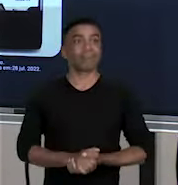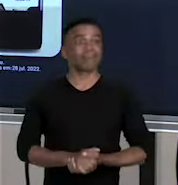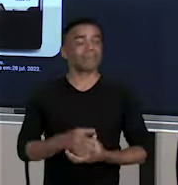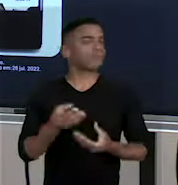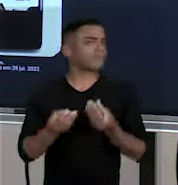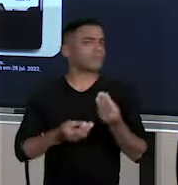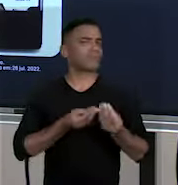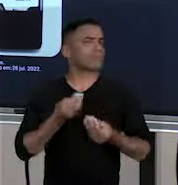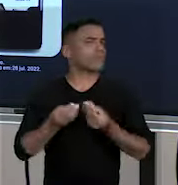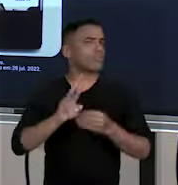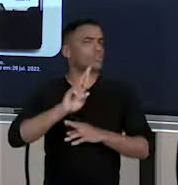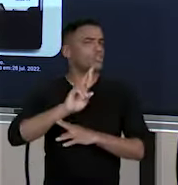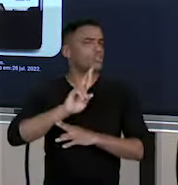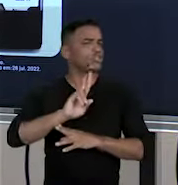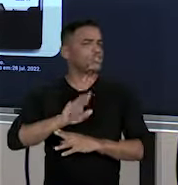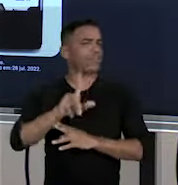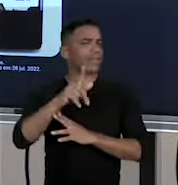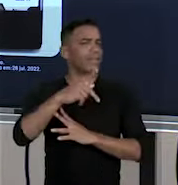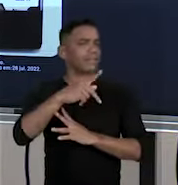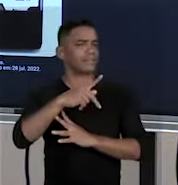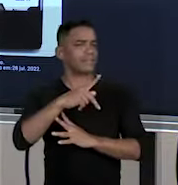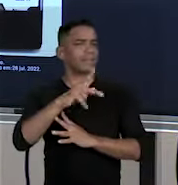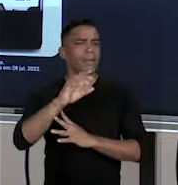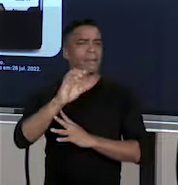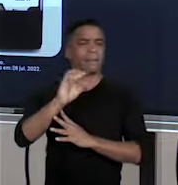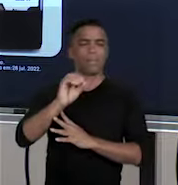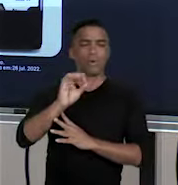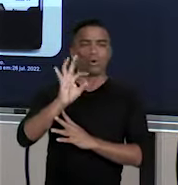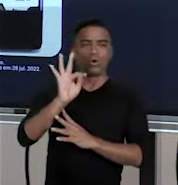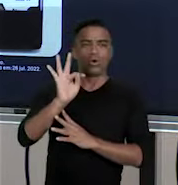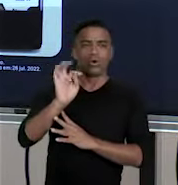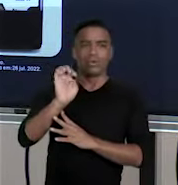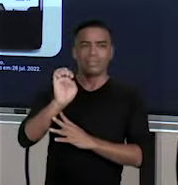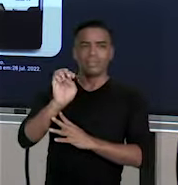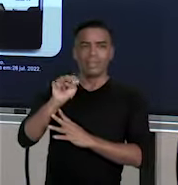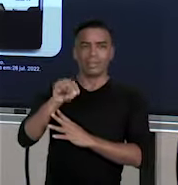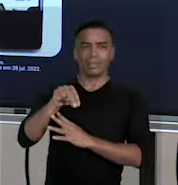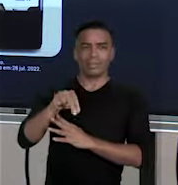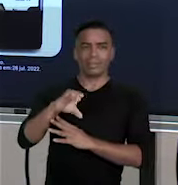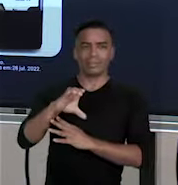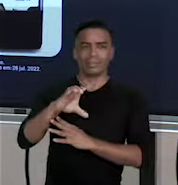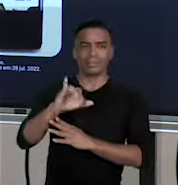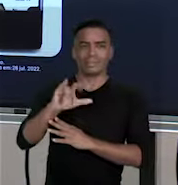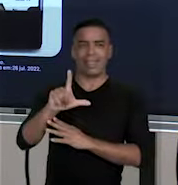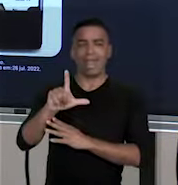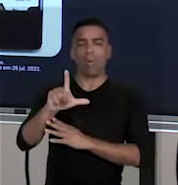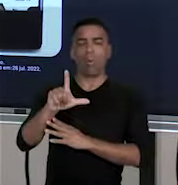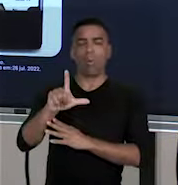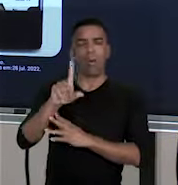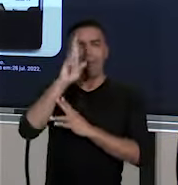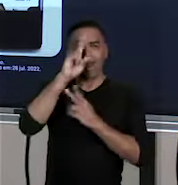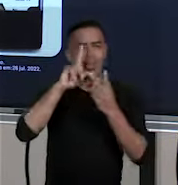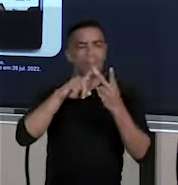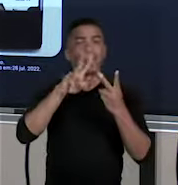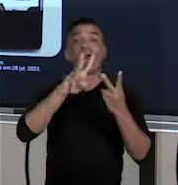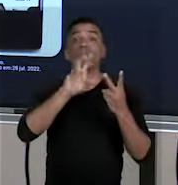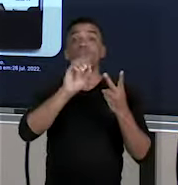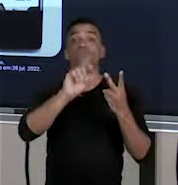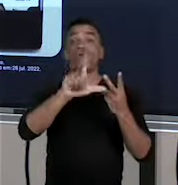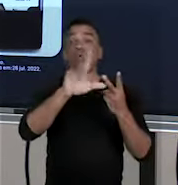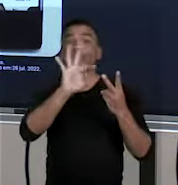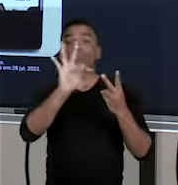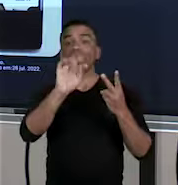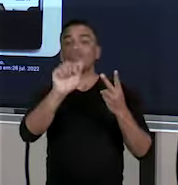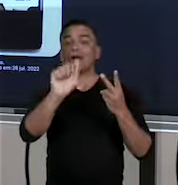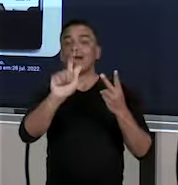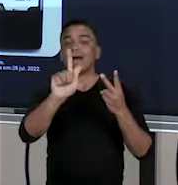Como que essa diferença de potencial, como que essa tensão ela é medida? Lembra que eu falei para vocês que voltagem é a forma como a gente mede essa